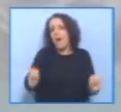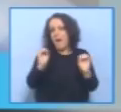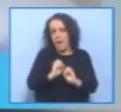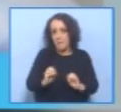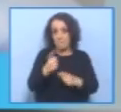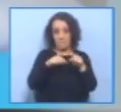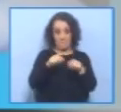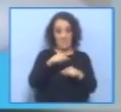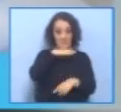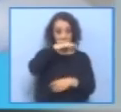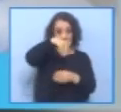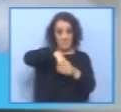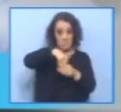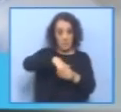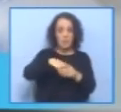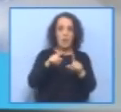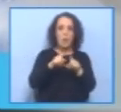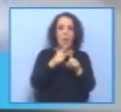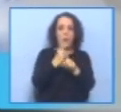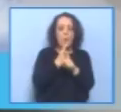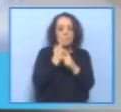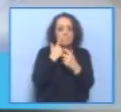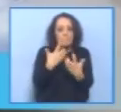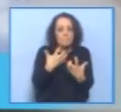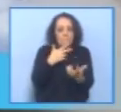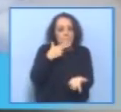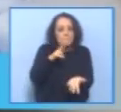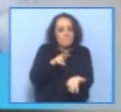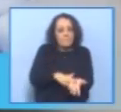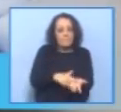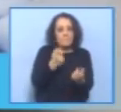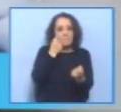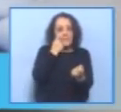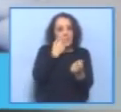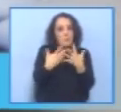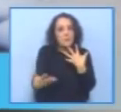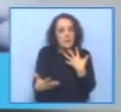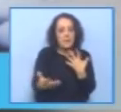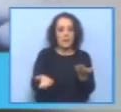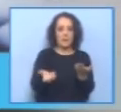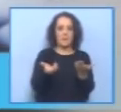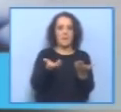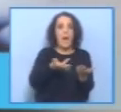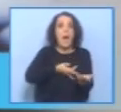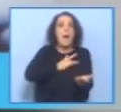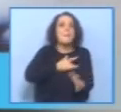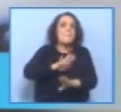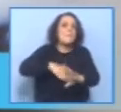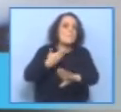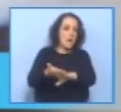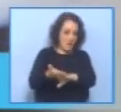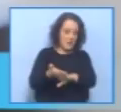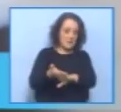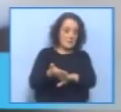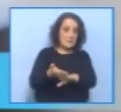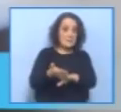família, onde tudo é muito mais verdadeiro, muito mais transparente, tudo com muito mais amor, não é? É